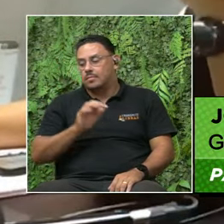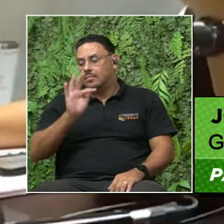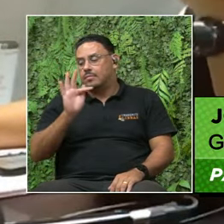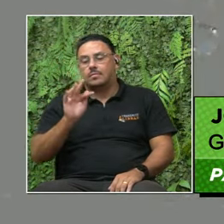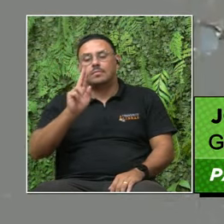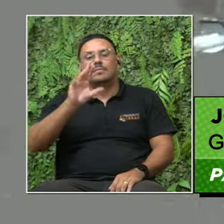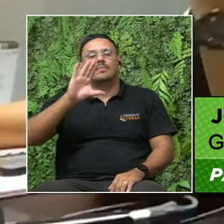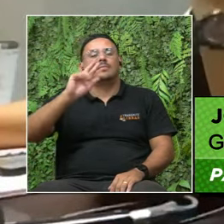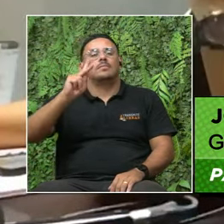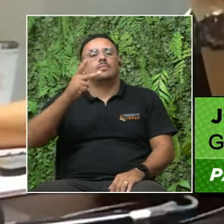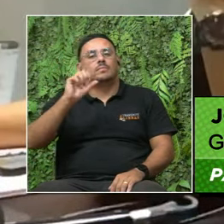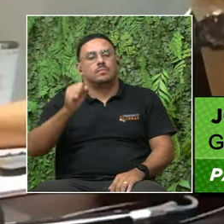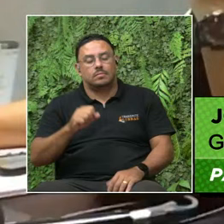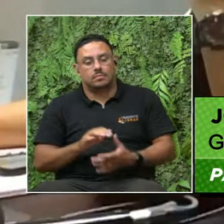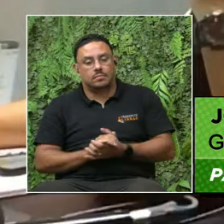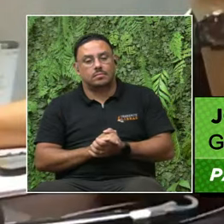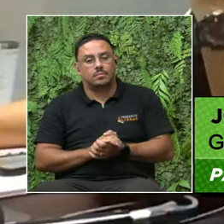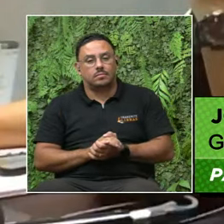Lourinho